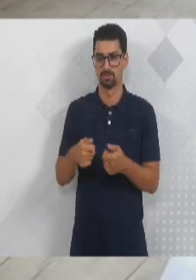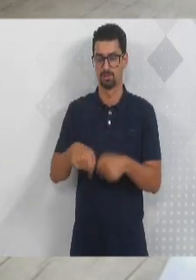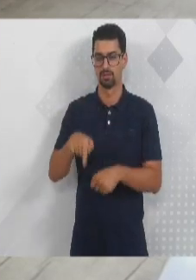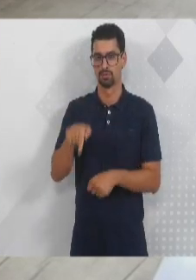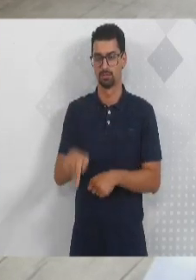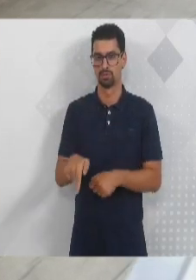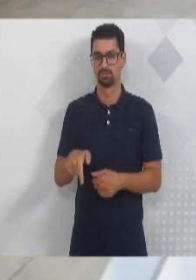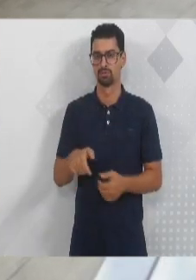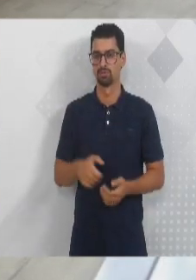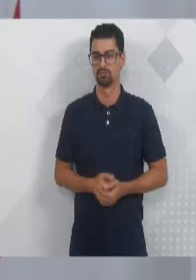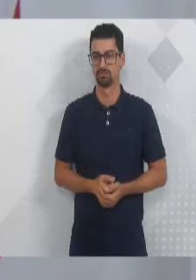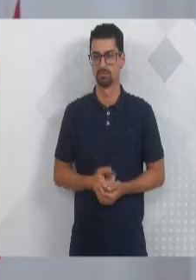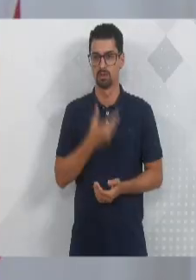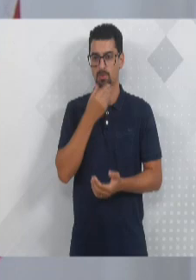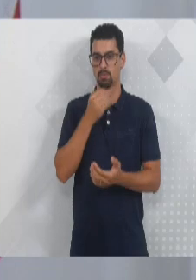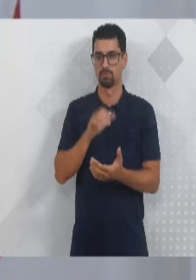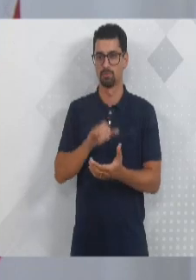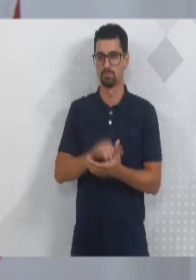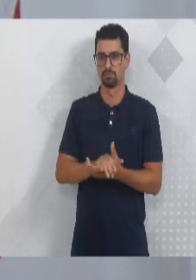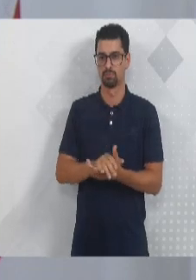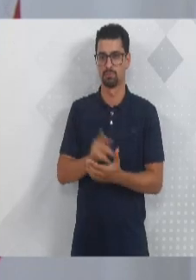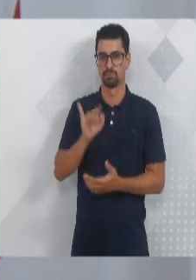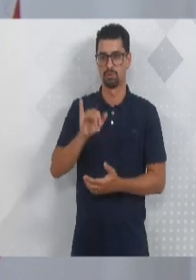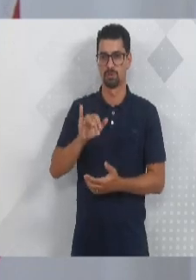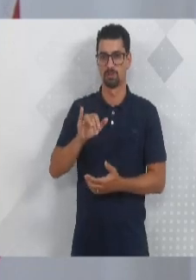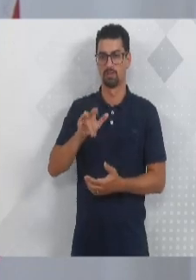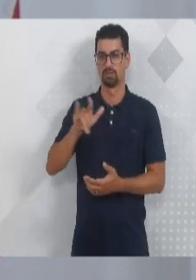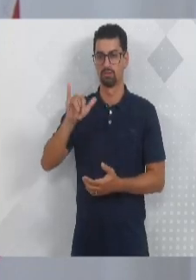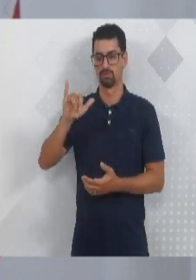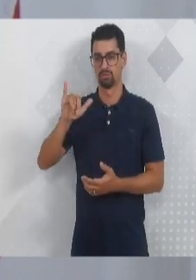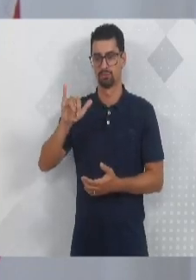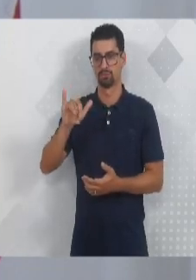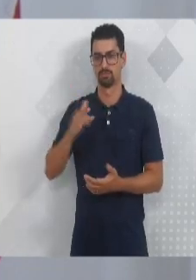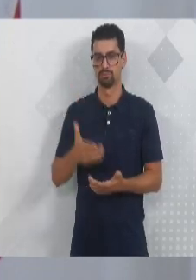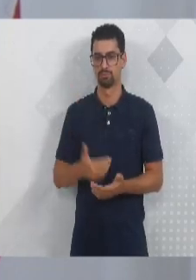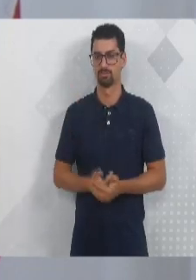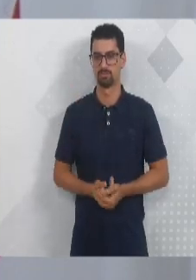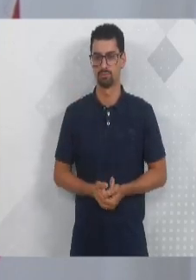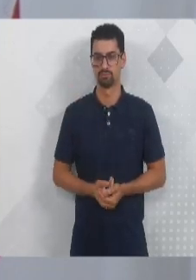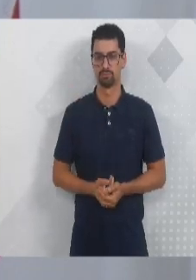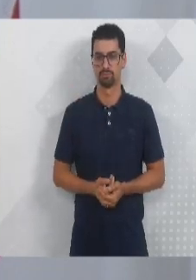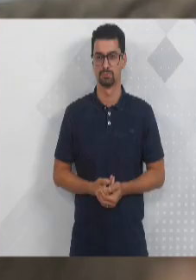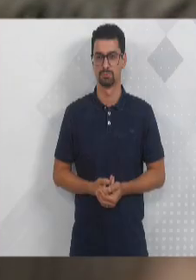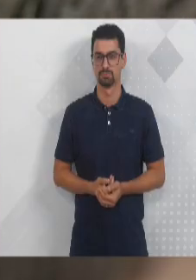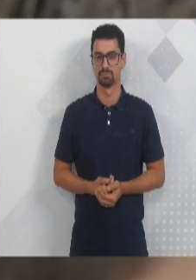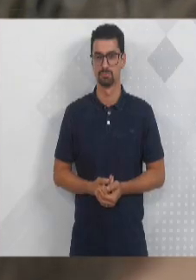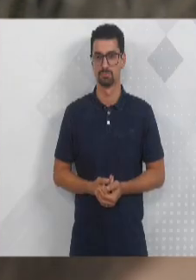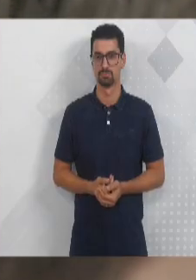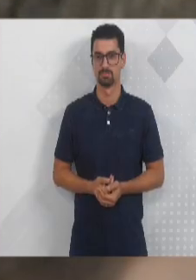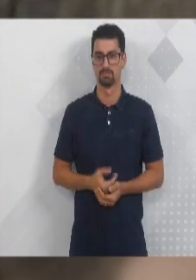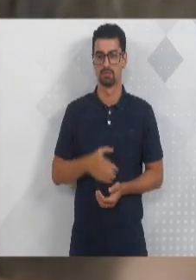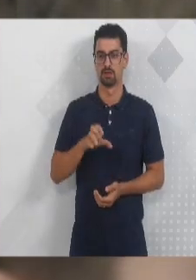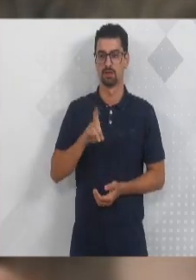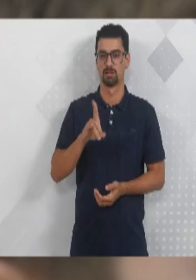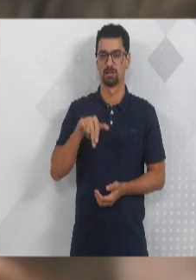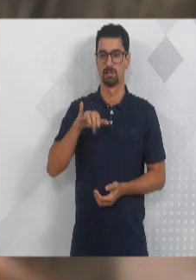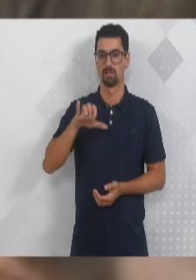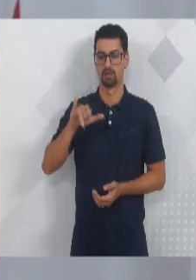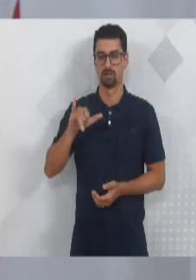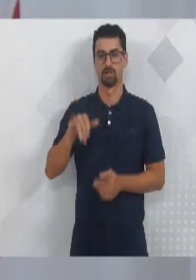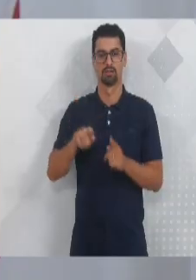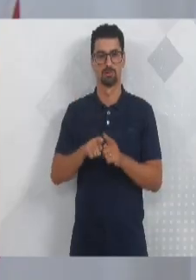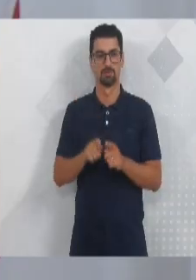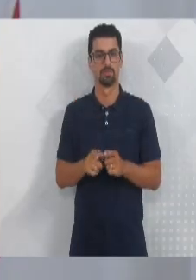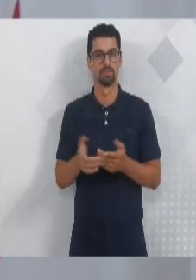o o marido da da Kelly né meu Meu gênero o Ednei que também